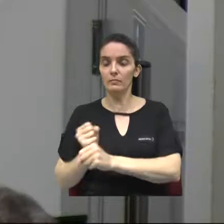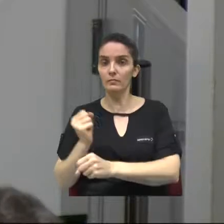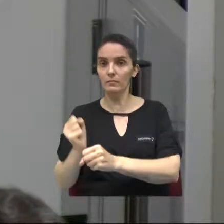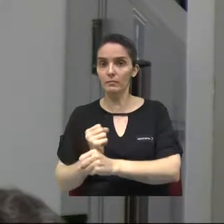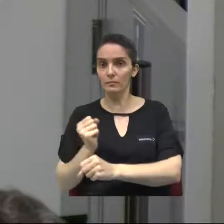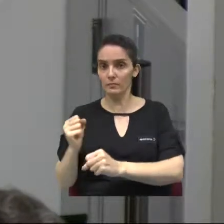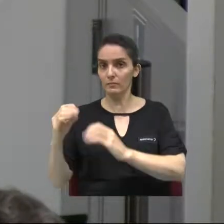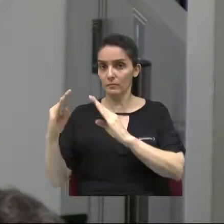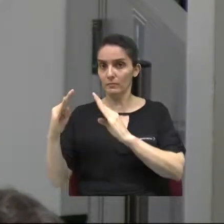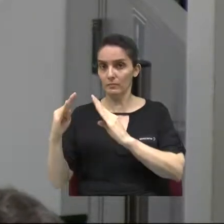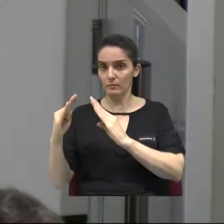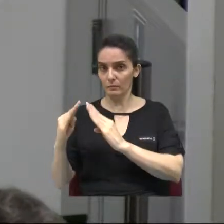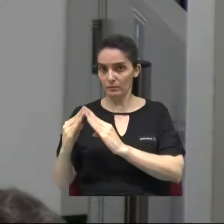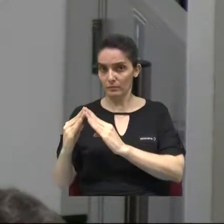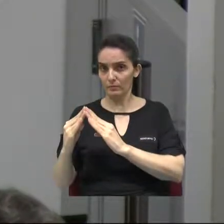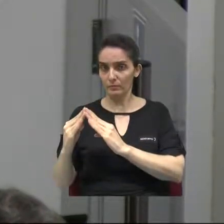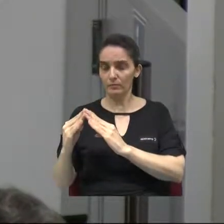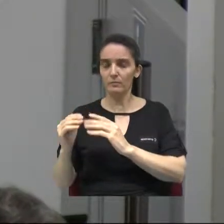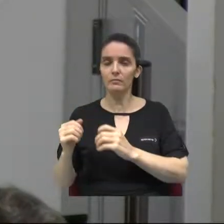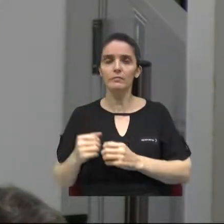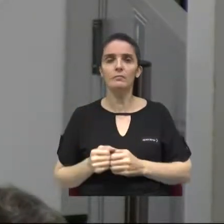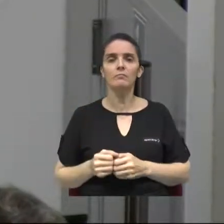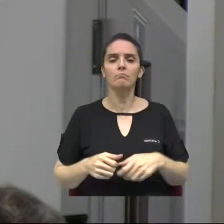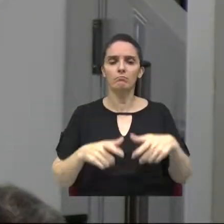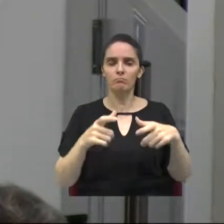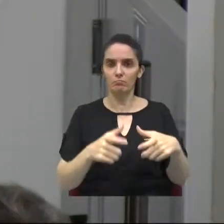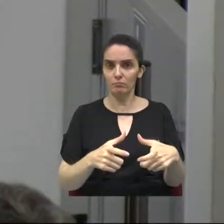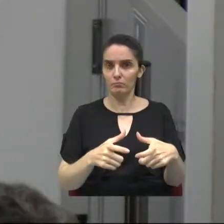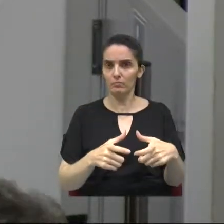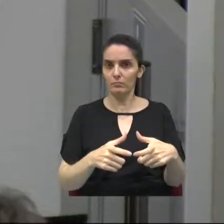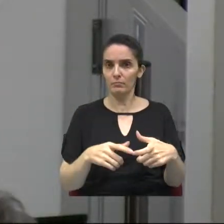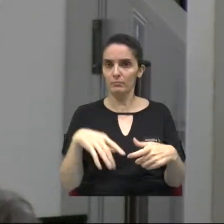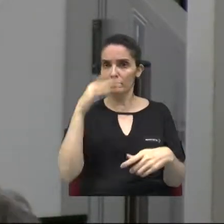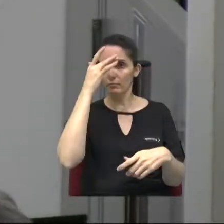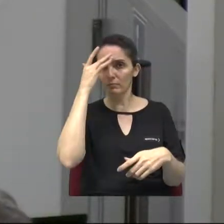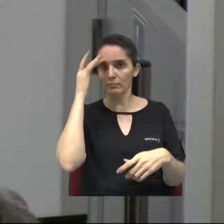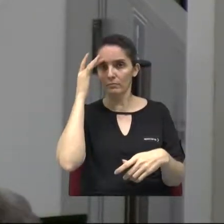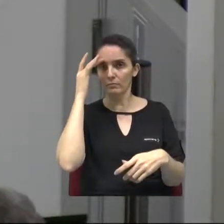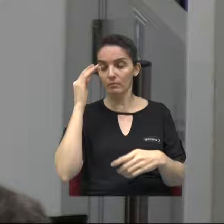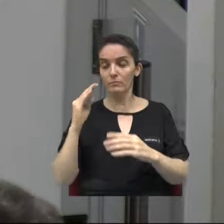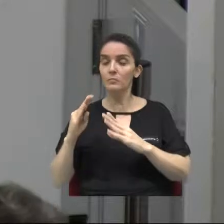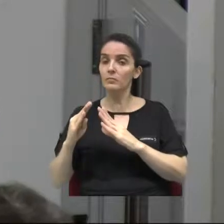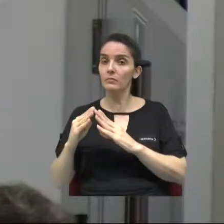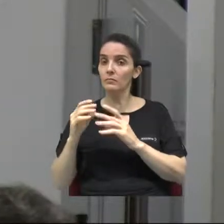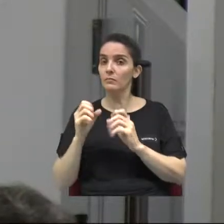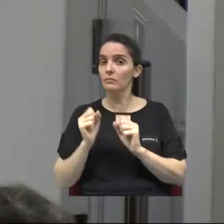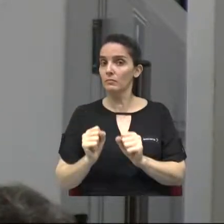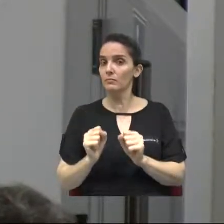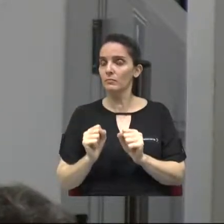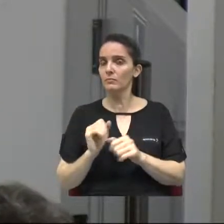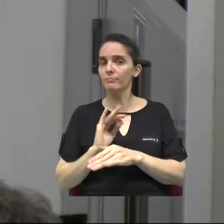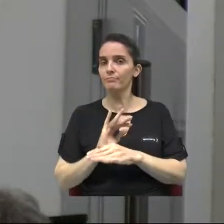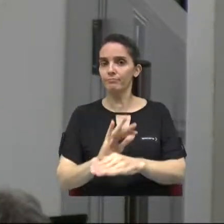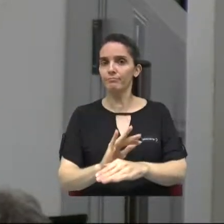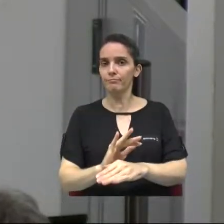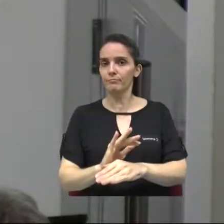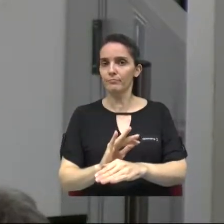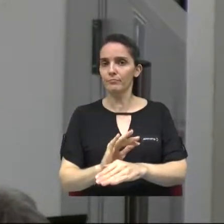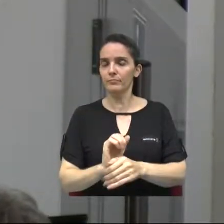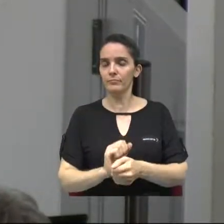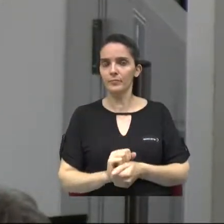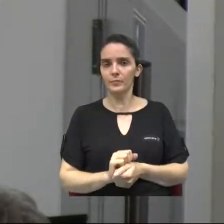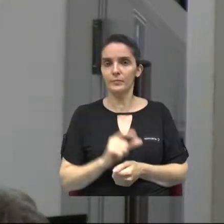alguns pontos polêmicos, para que as pessoas pudessem ali residir, evidentemente que, de alguma forma, iria